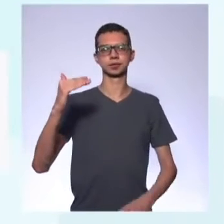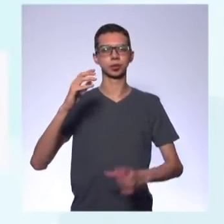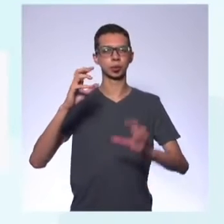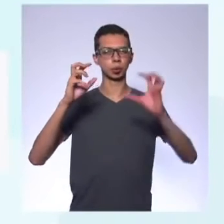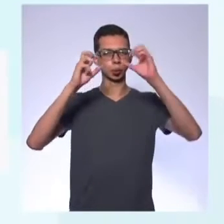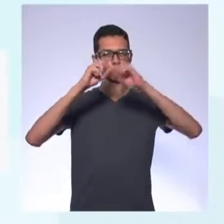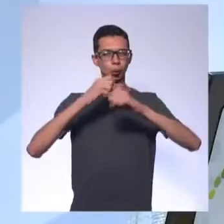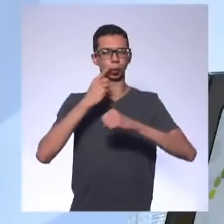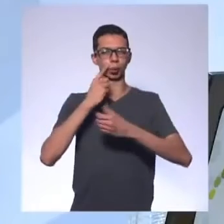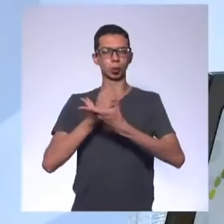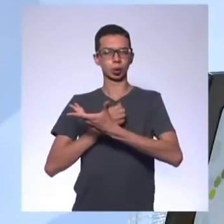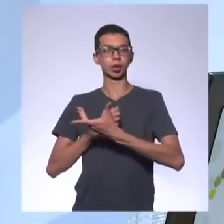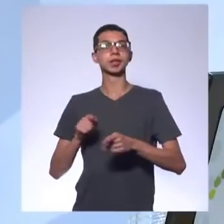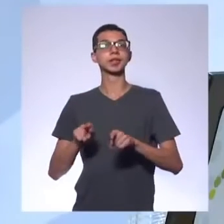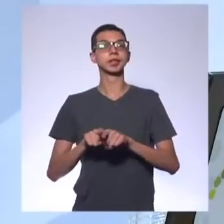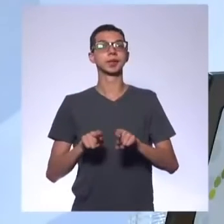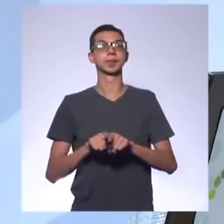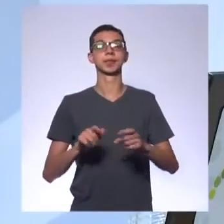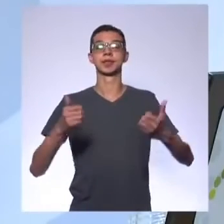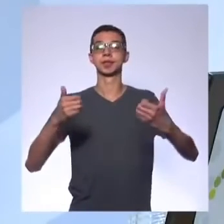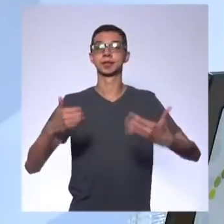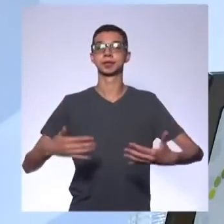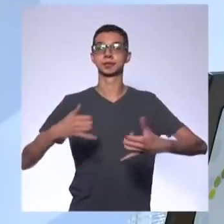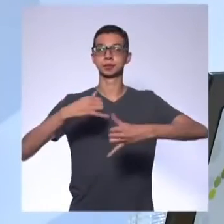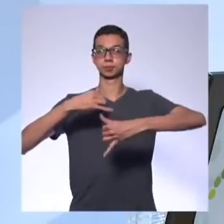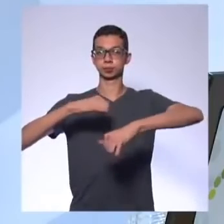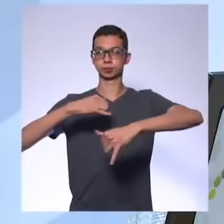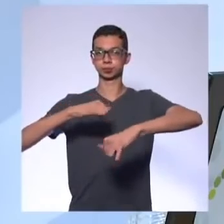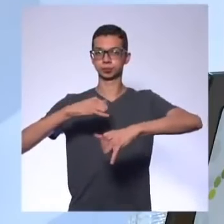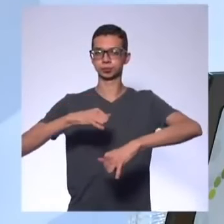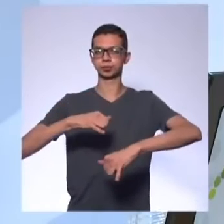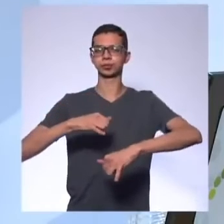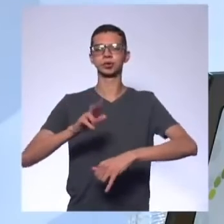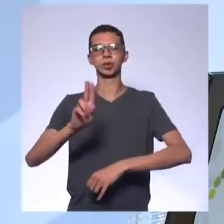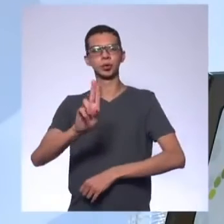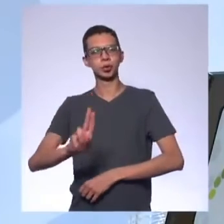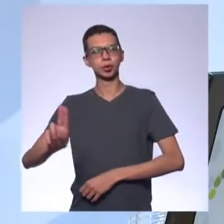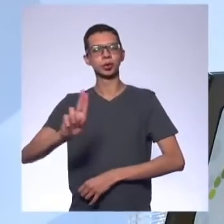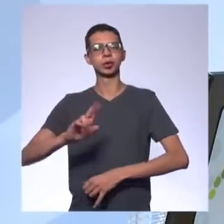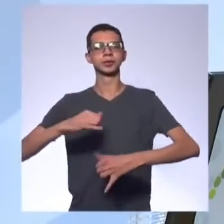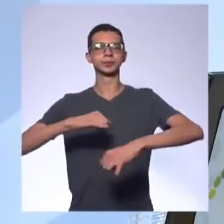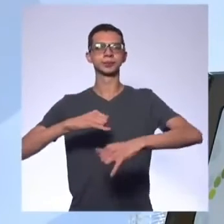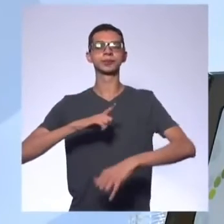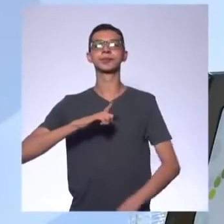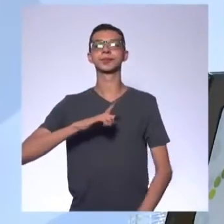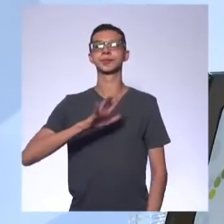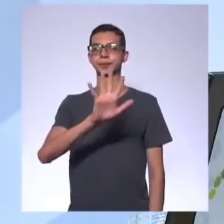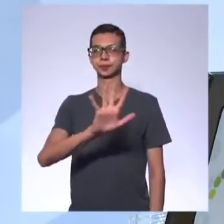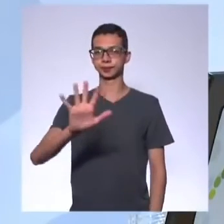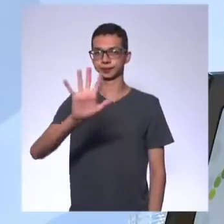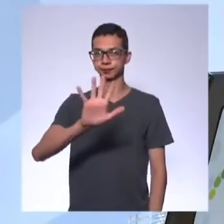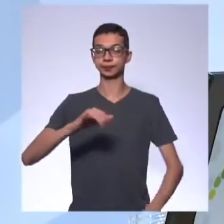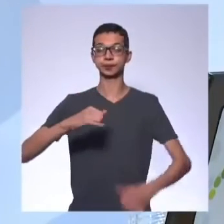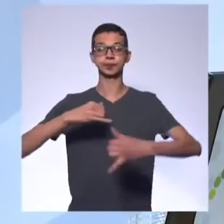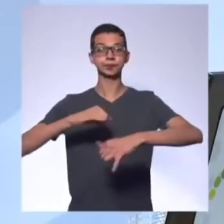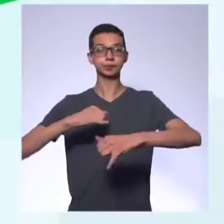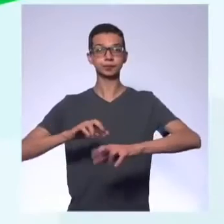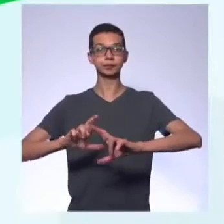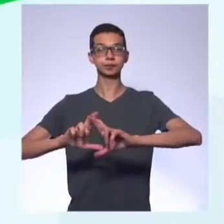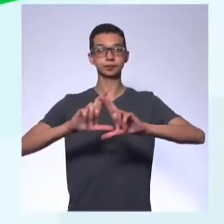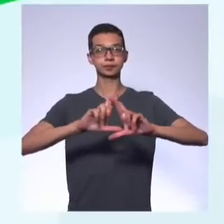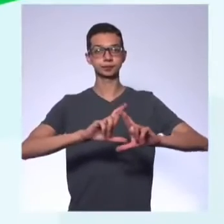já na sequência, nós estamos falando de energia, de recursos energéticos, nós temos um mapa de energia renovável